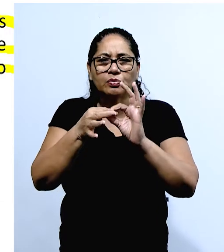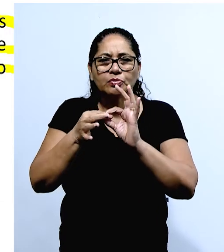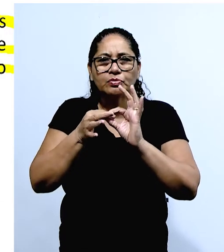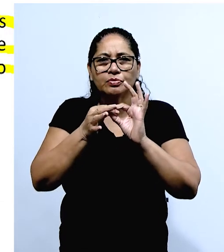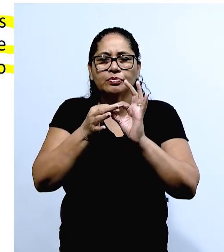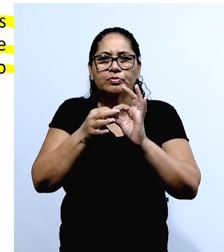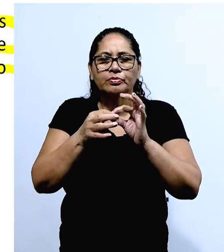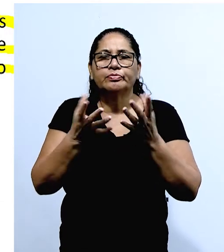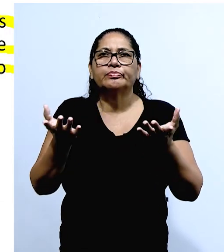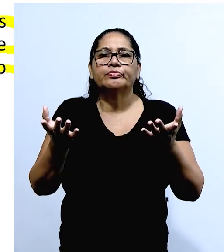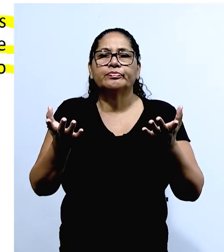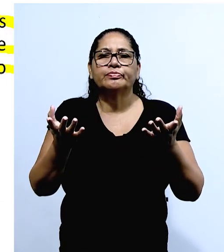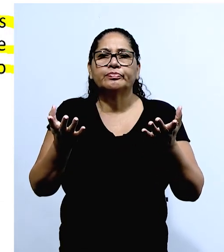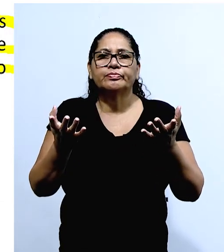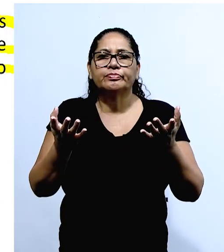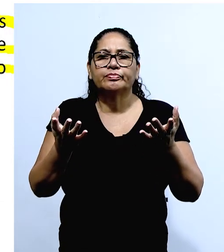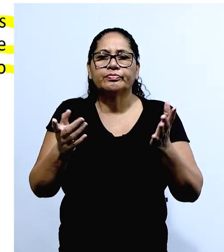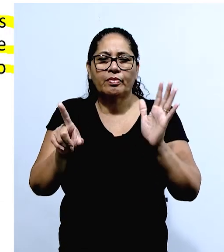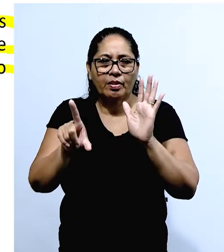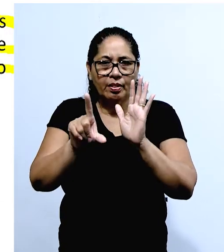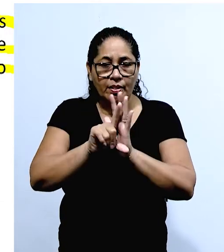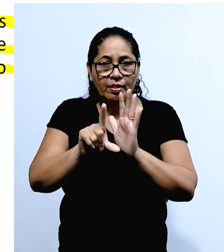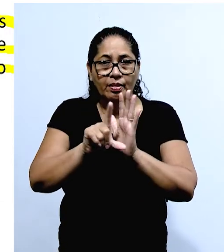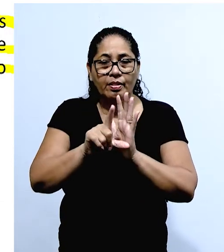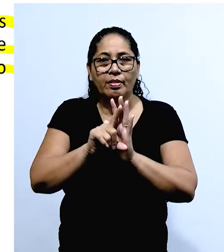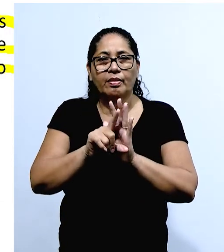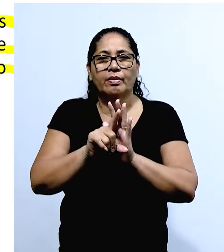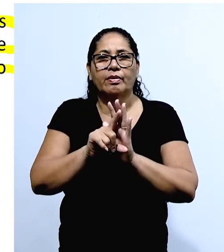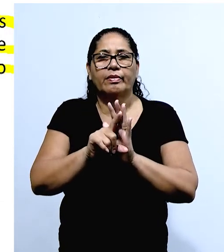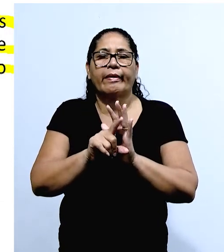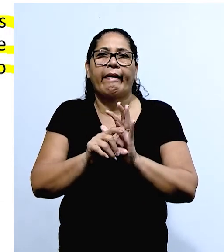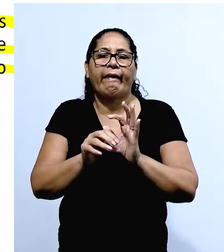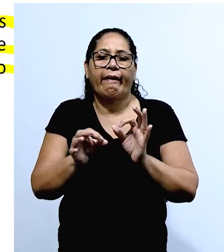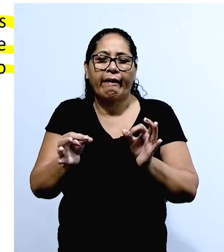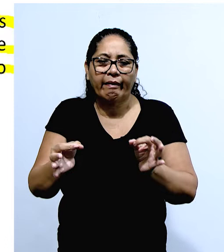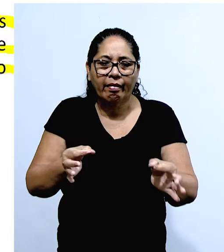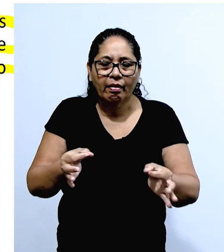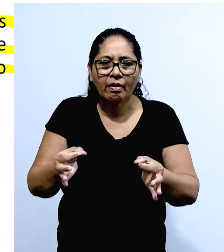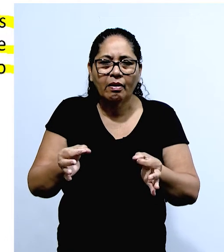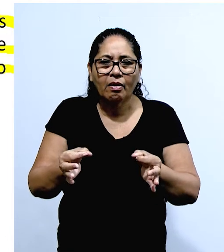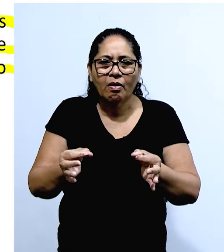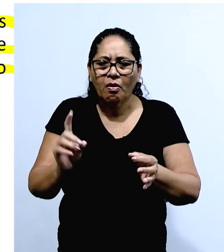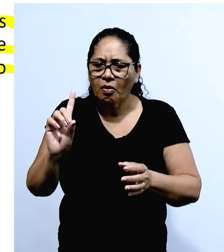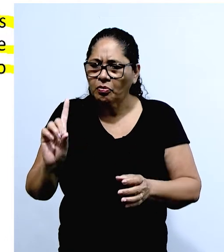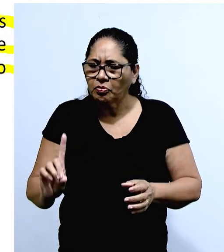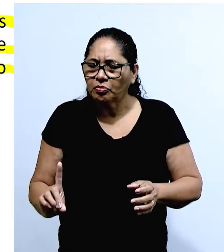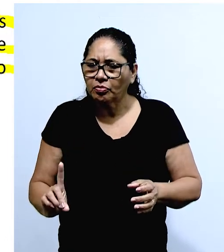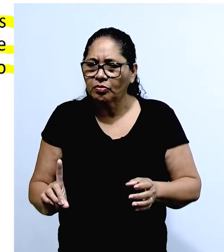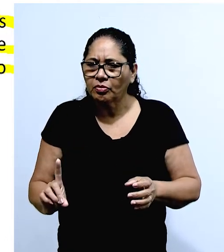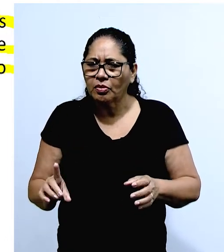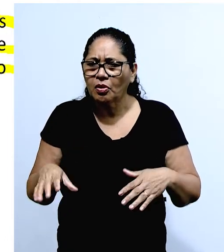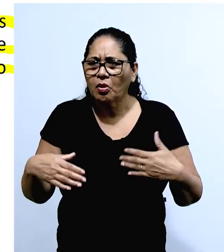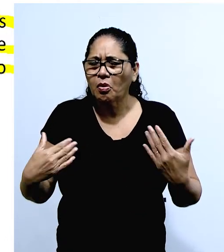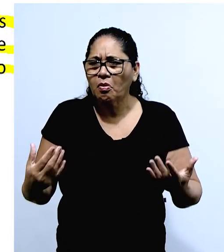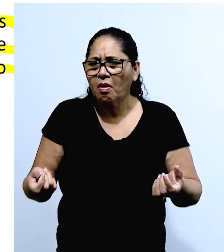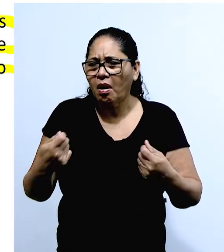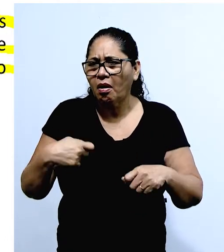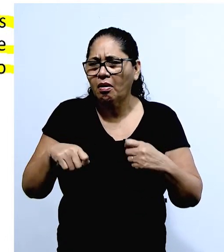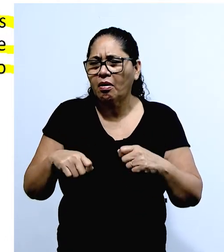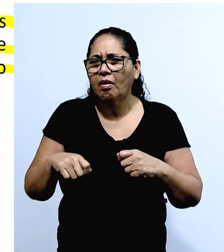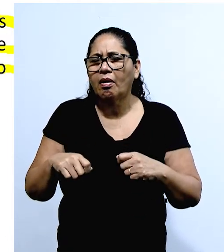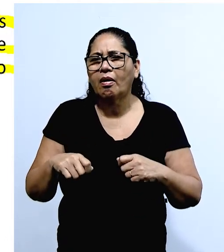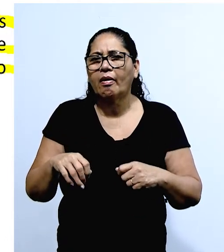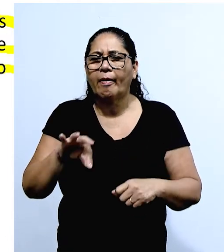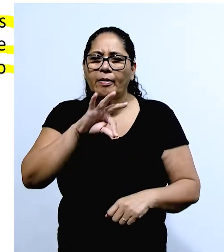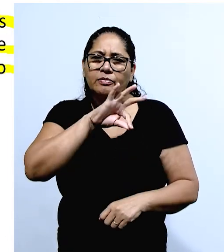fim de contribuir na manutenção e na lei da ordem, preservando o Estado democrático de direito. Qual que é o negócio da PF, gente?